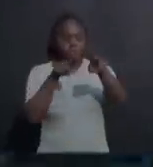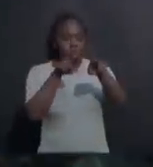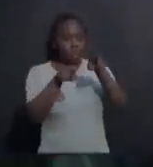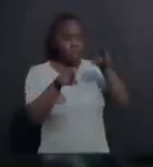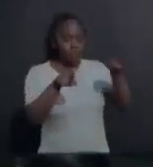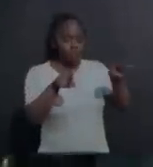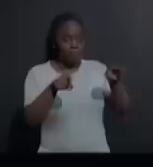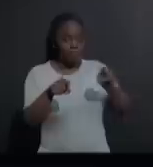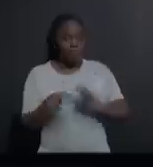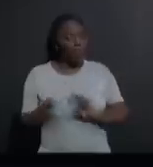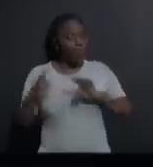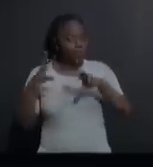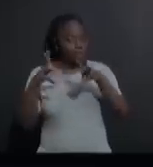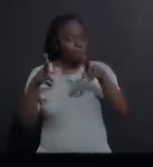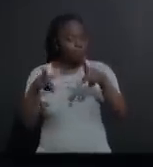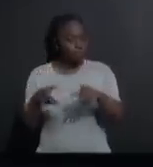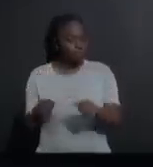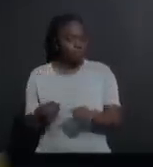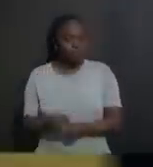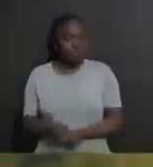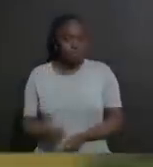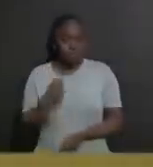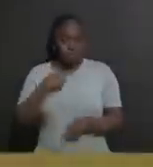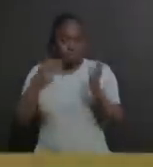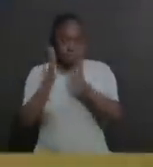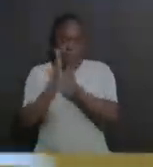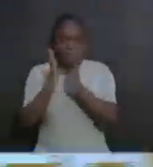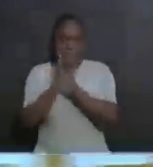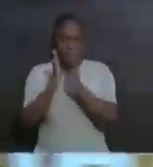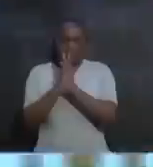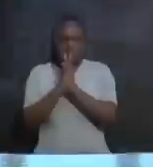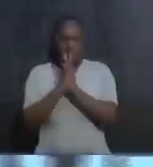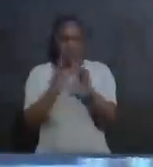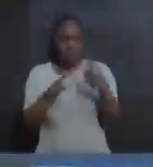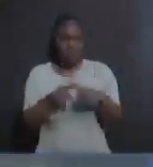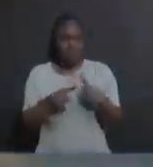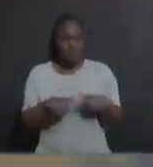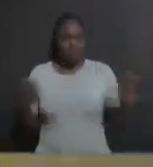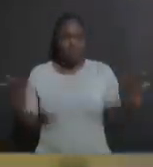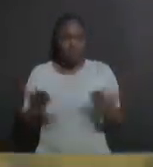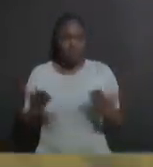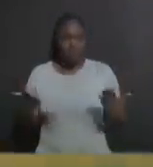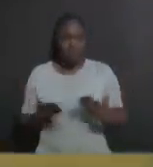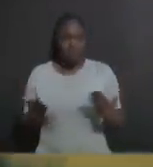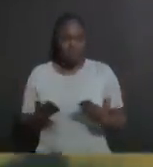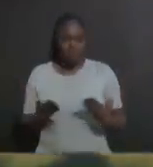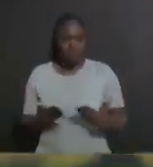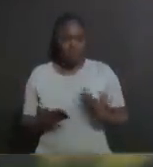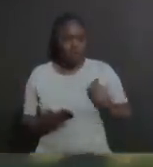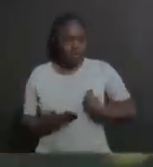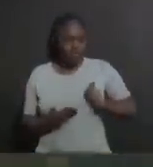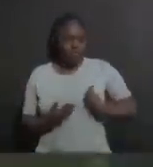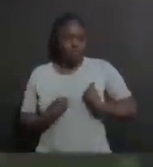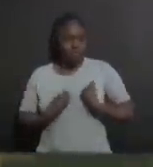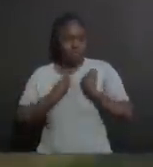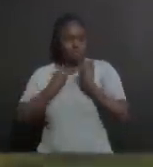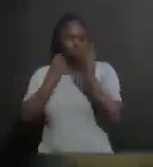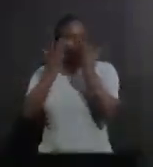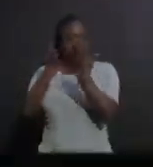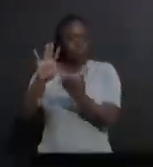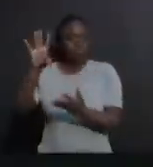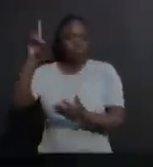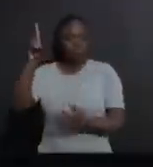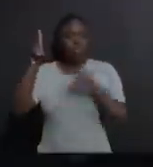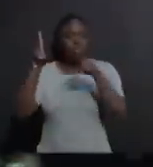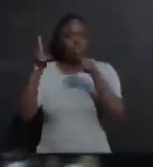aqui. Então eu vou orar agora, porque chegou a hora da gente se entregar a esse Deus. E quando você entregou